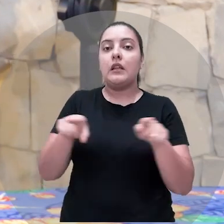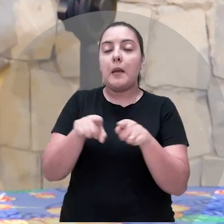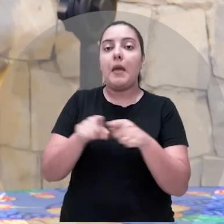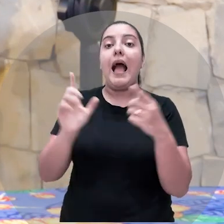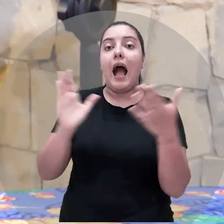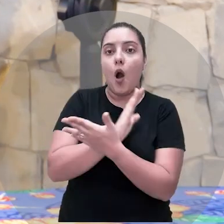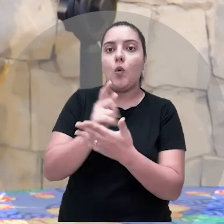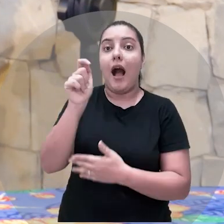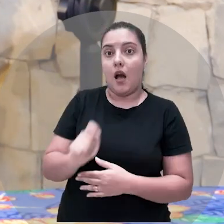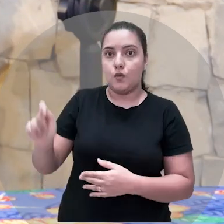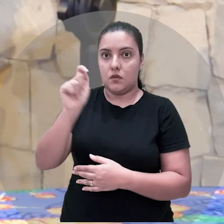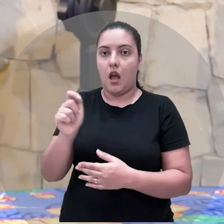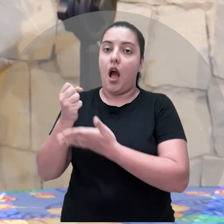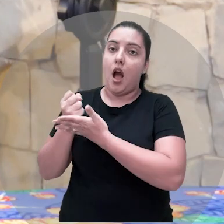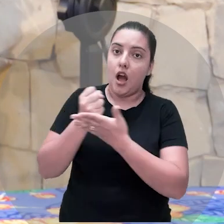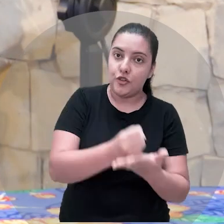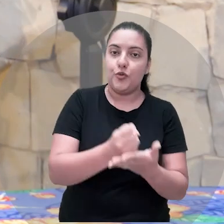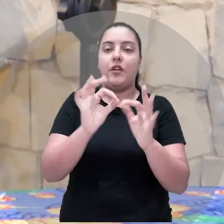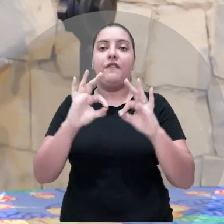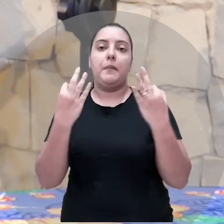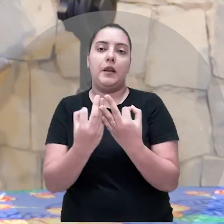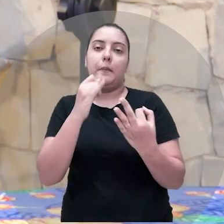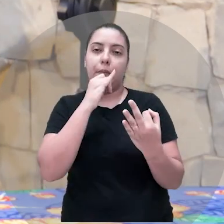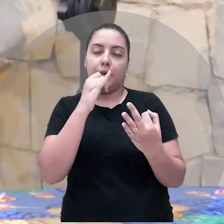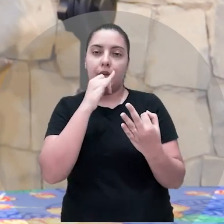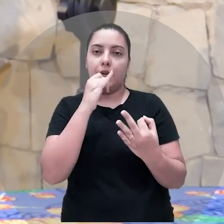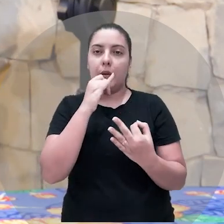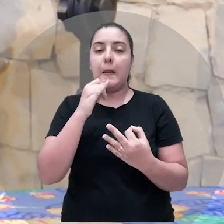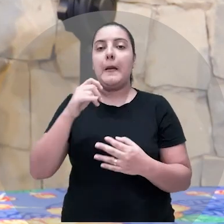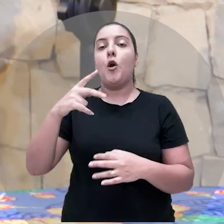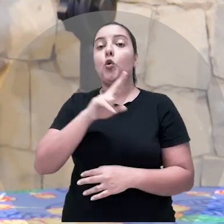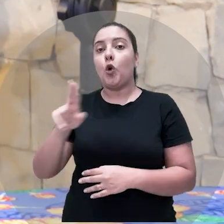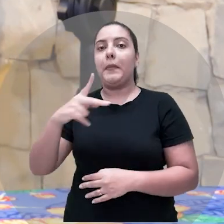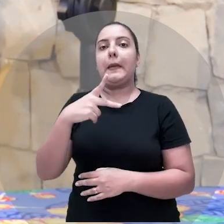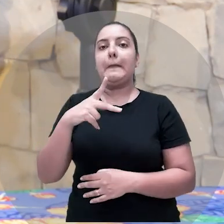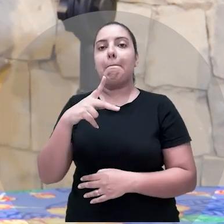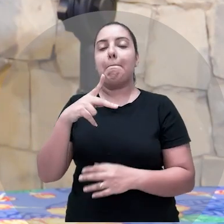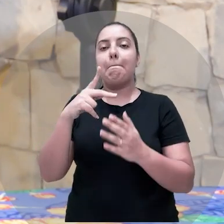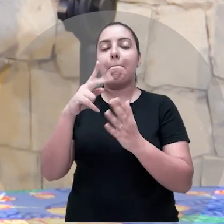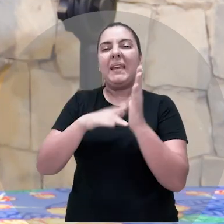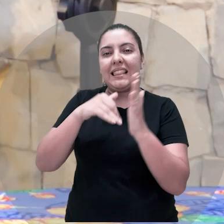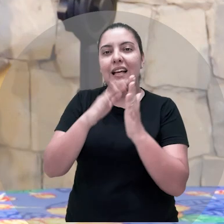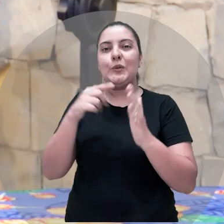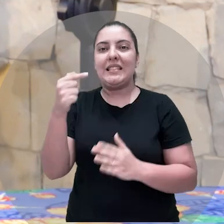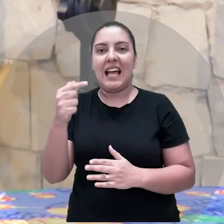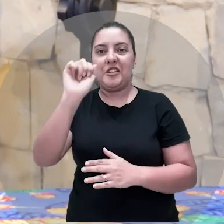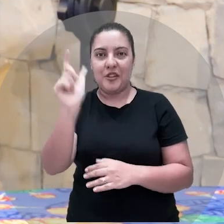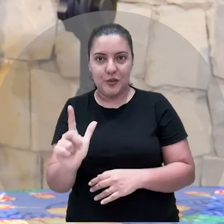existe também algumas associações que ajudam algumas famílias como por exemplo então no site Azul ele é muito conhecida